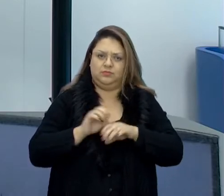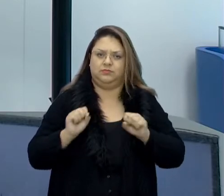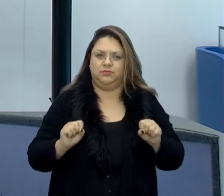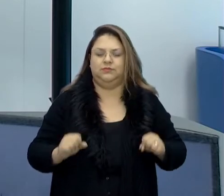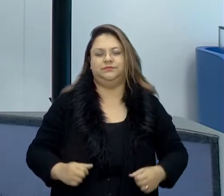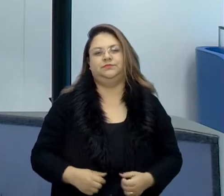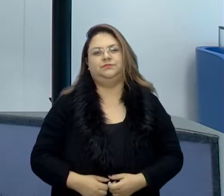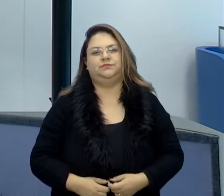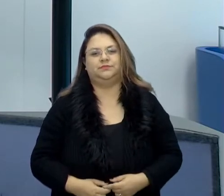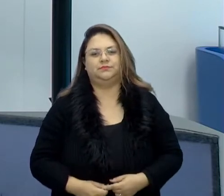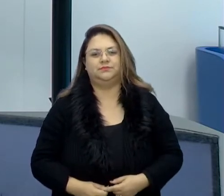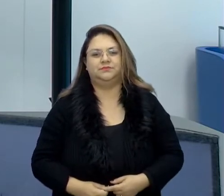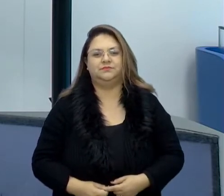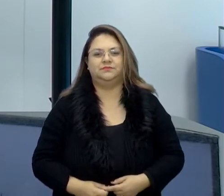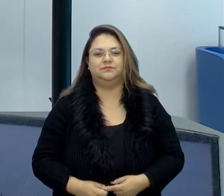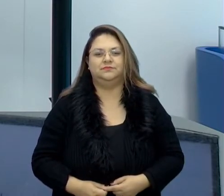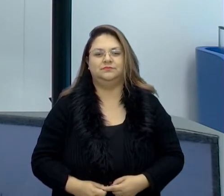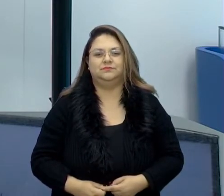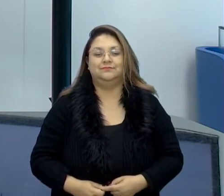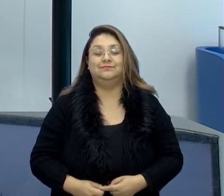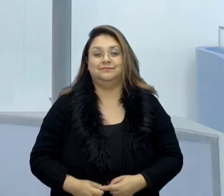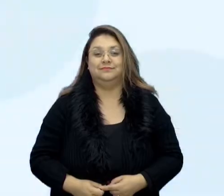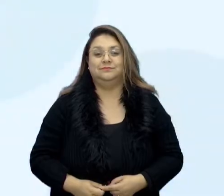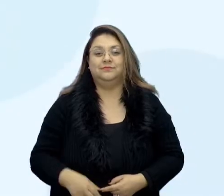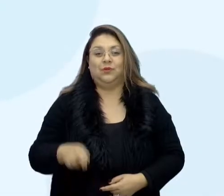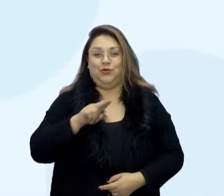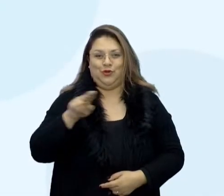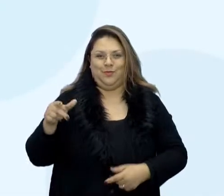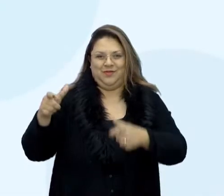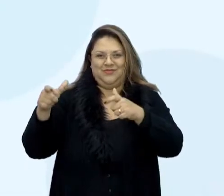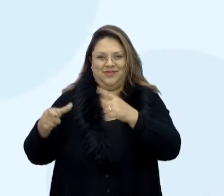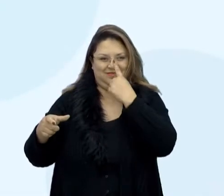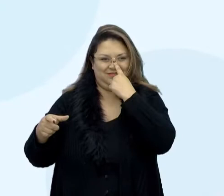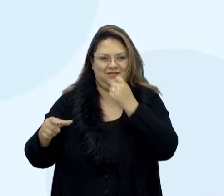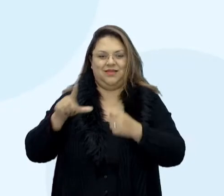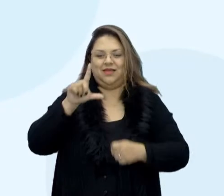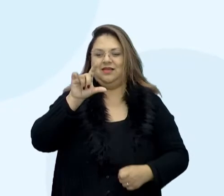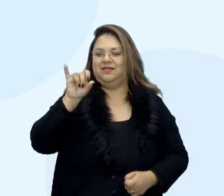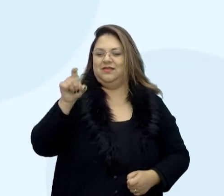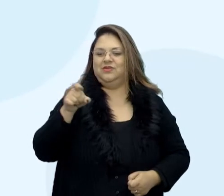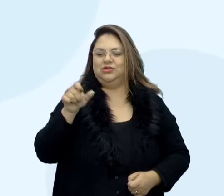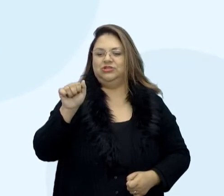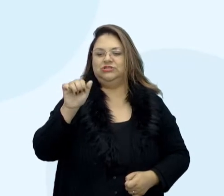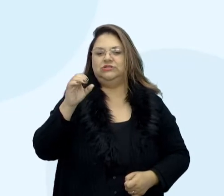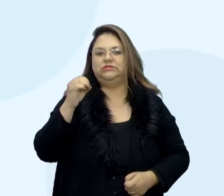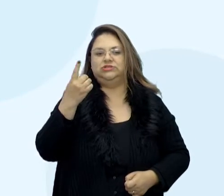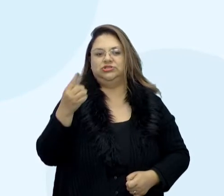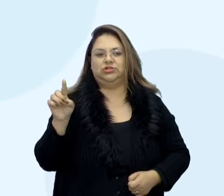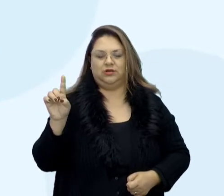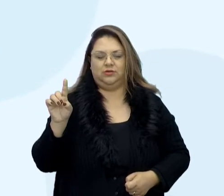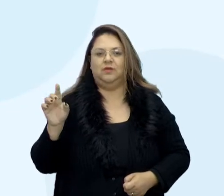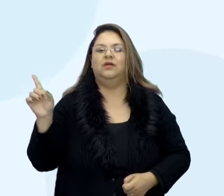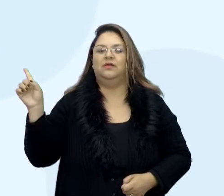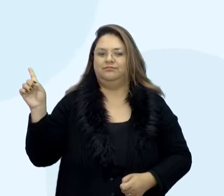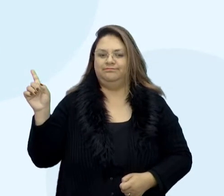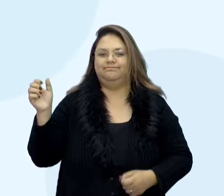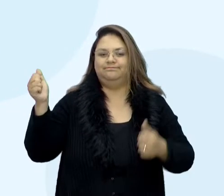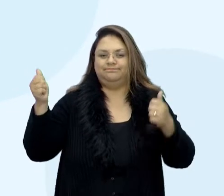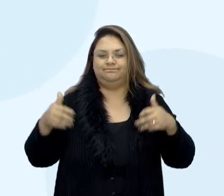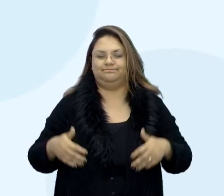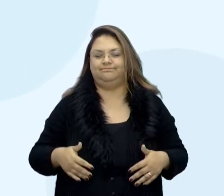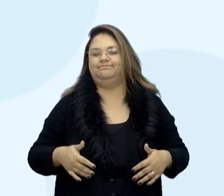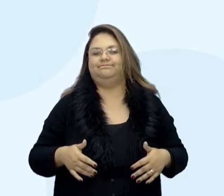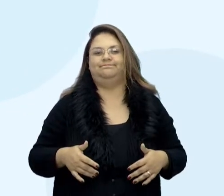aqui a definição do lixão aí na tela para vocês, que é uma forma inadequada de disposição final